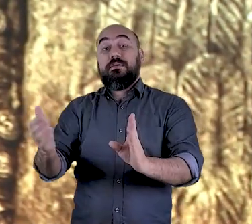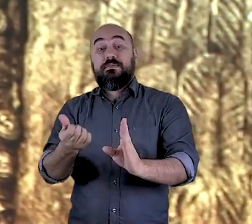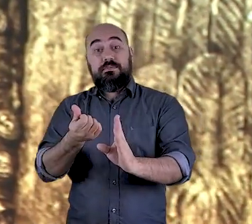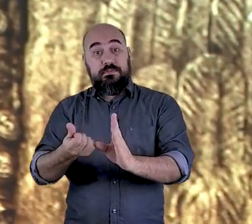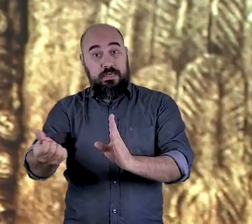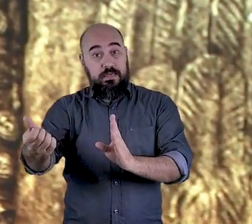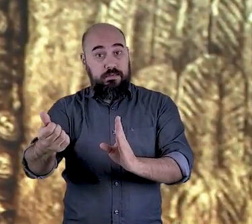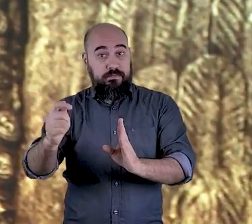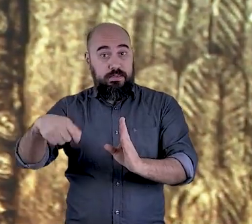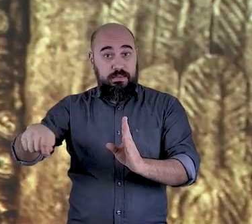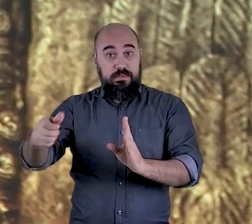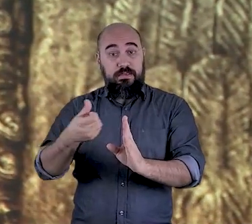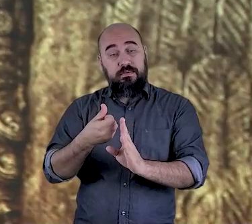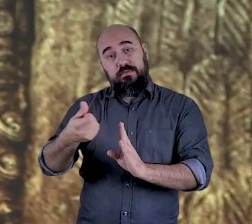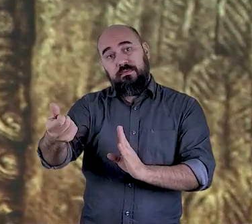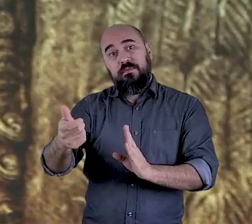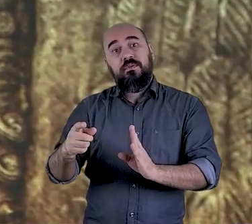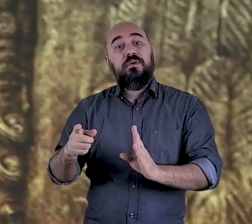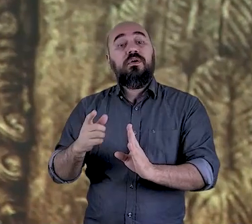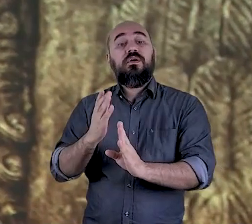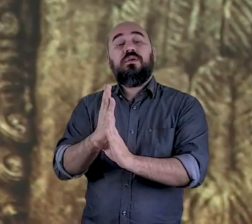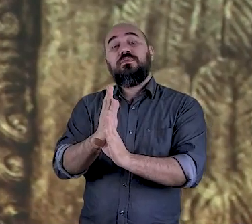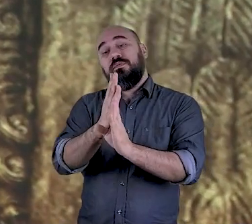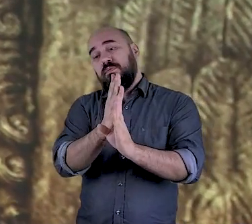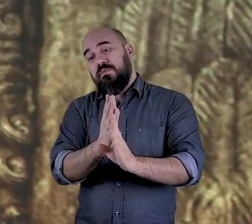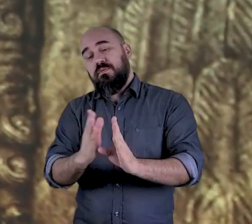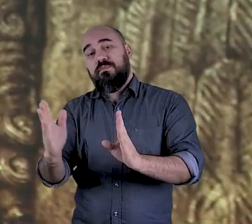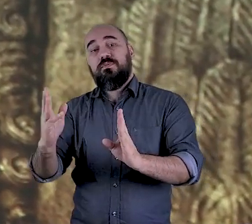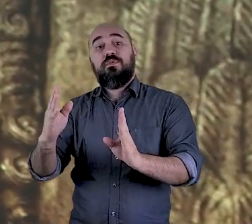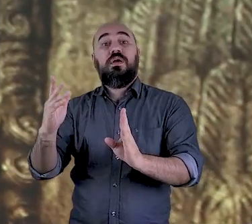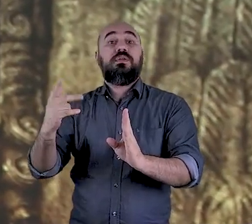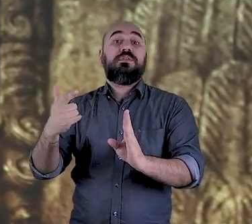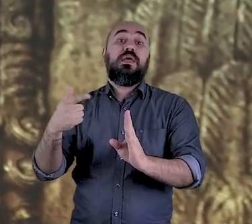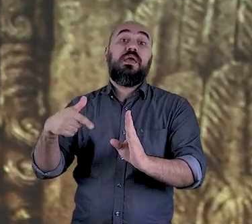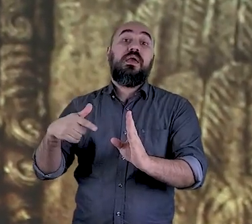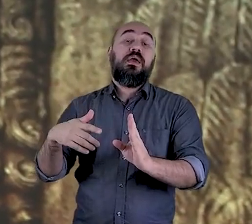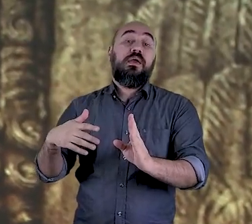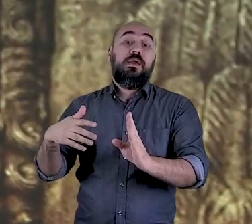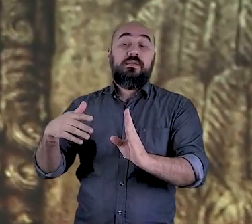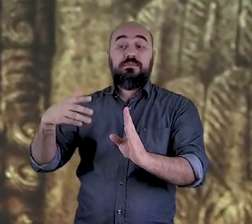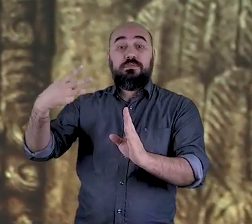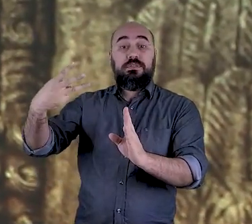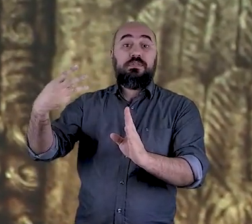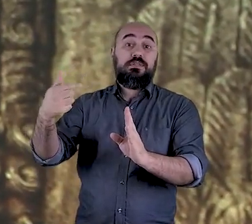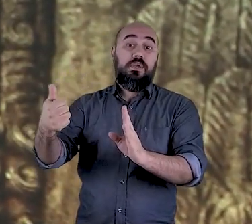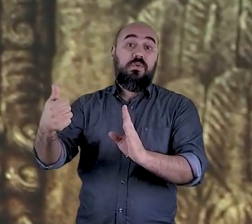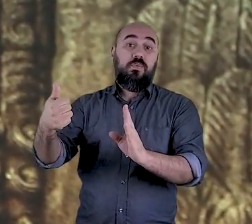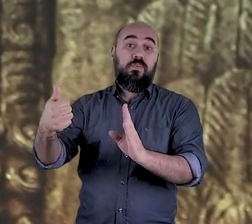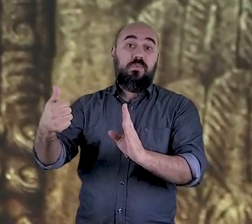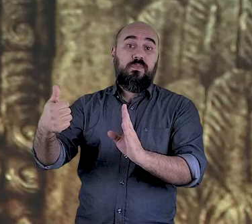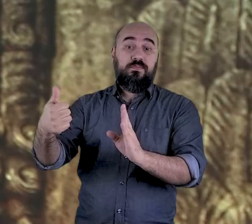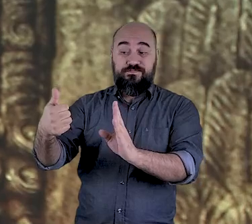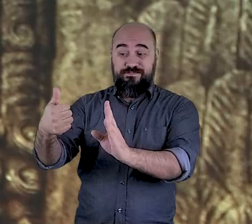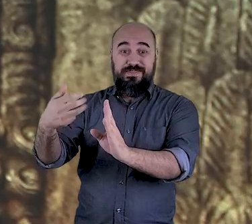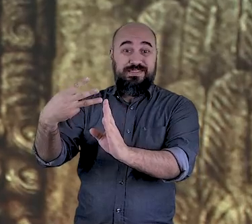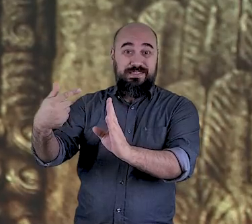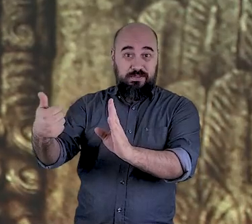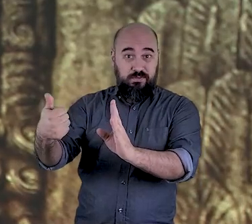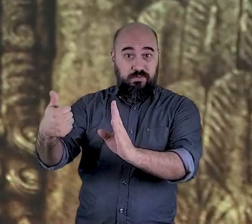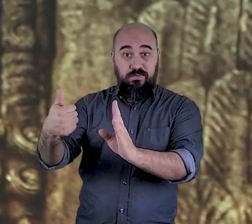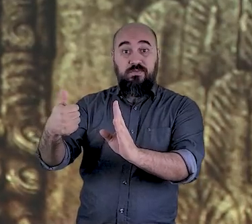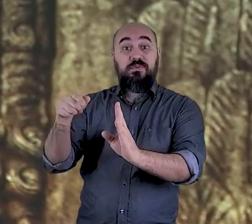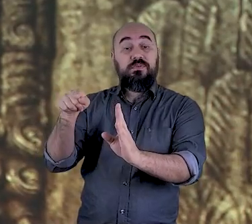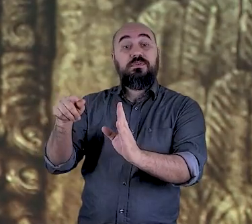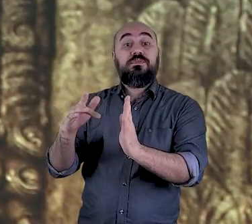meses ou meio ano porque são três anos e meio do Outono de 27 chegamos a Primavera de 31 nesta data quando